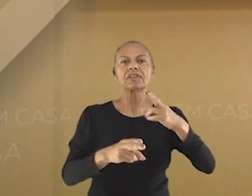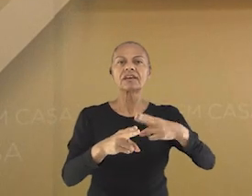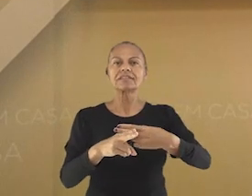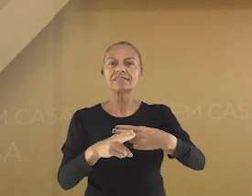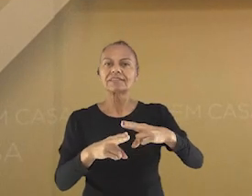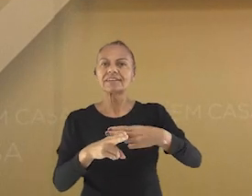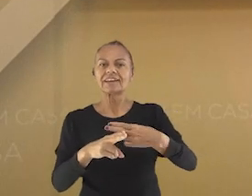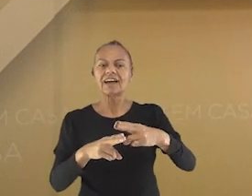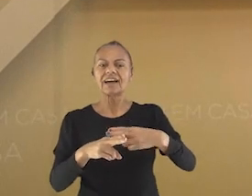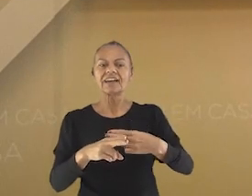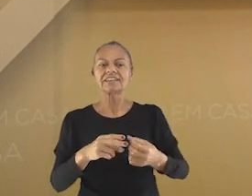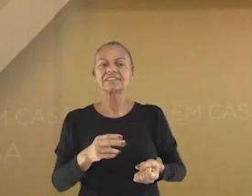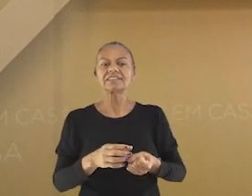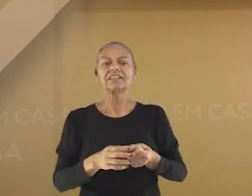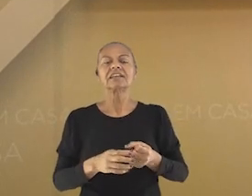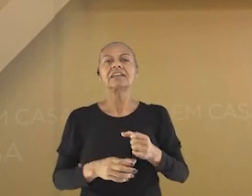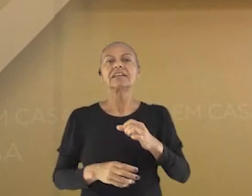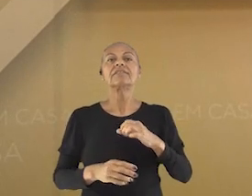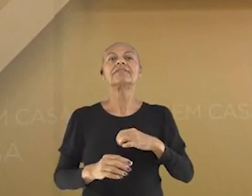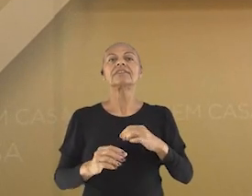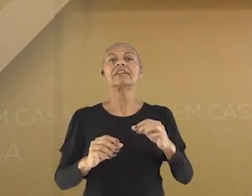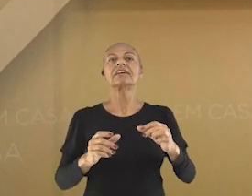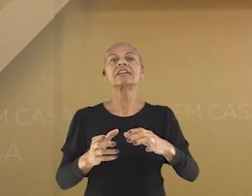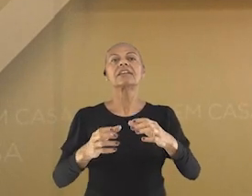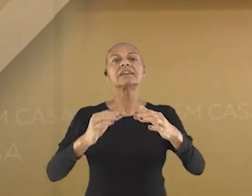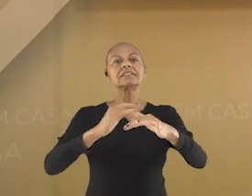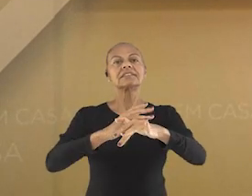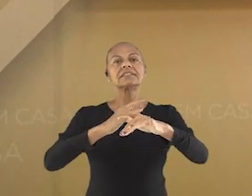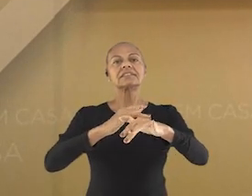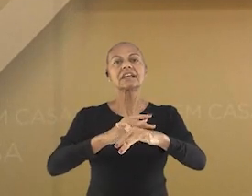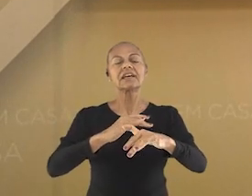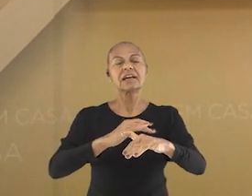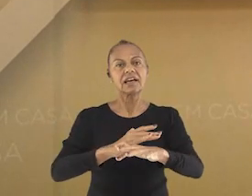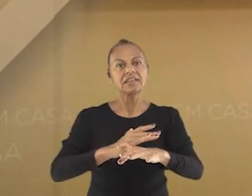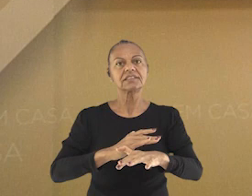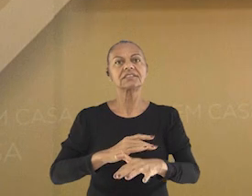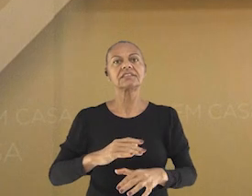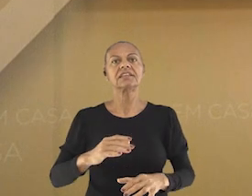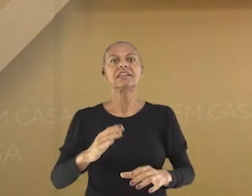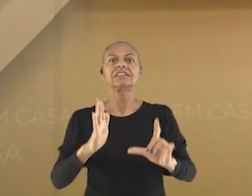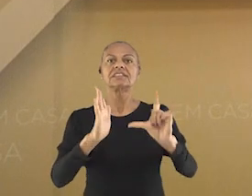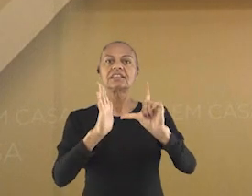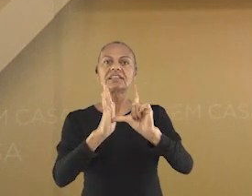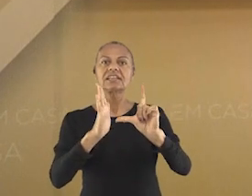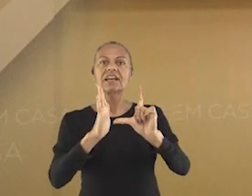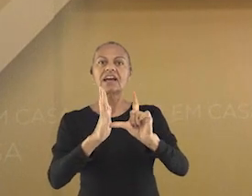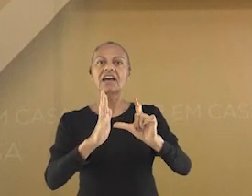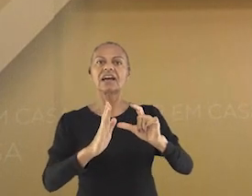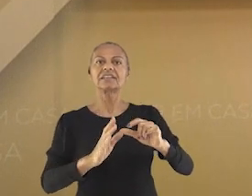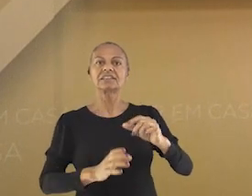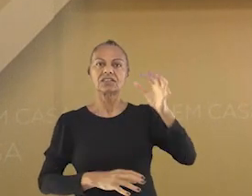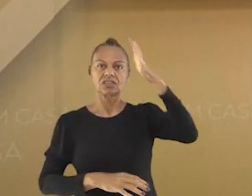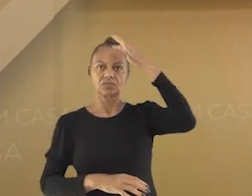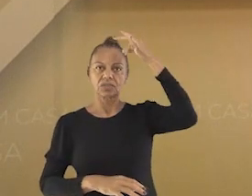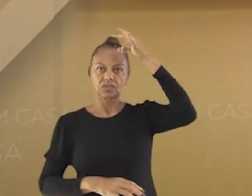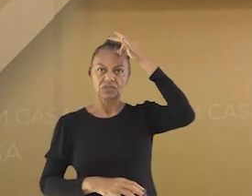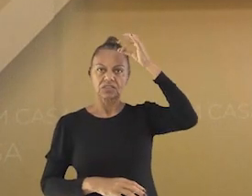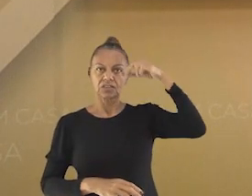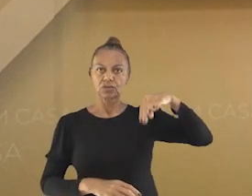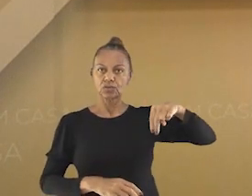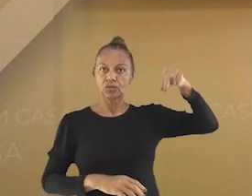Deus e fica na cidade de Linhares, ao norte do Espírito